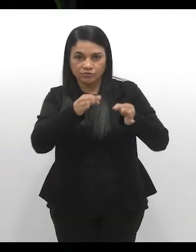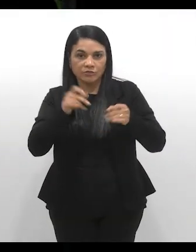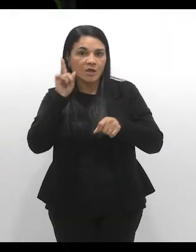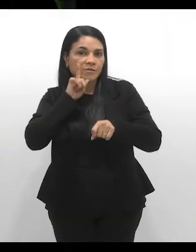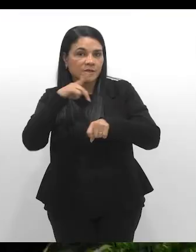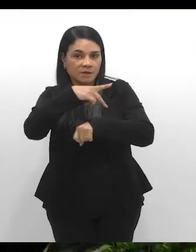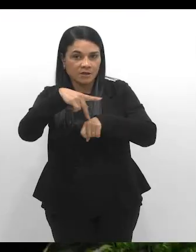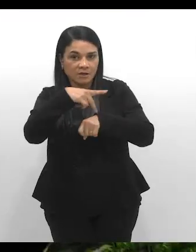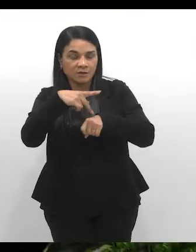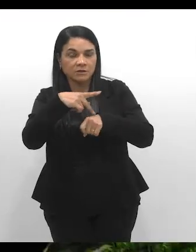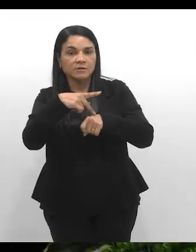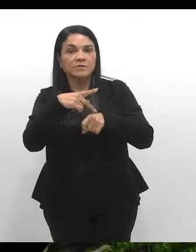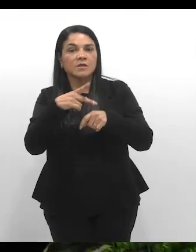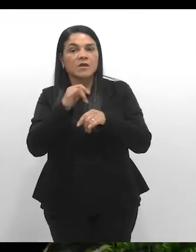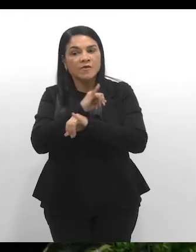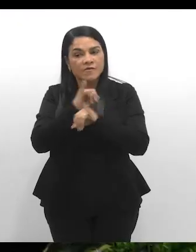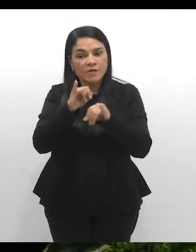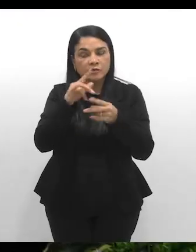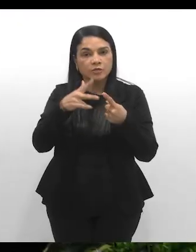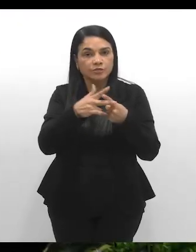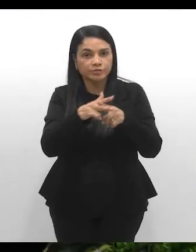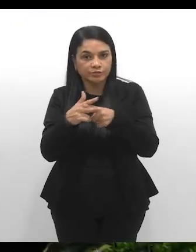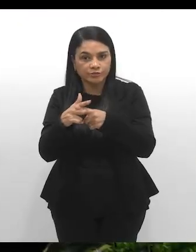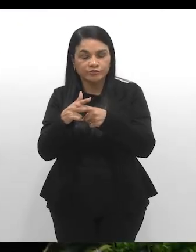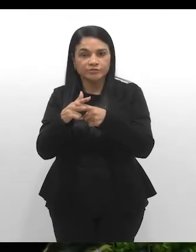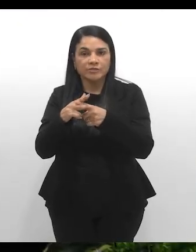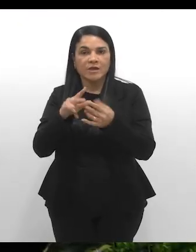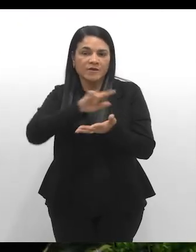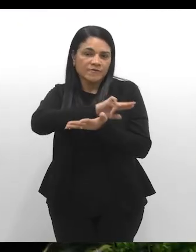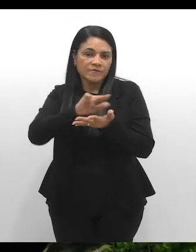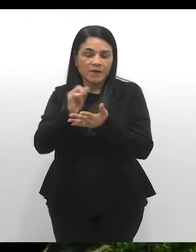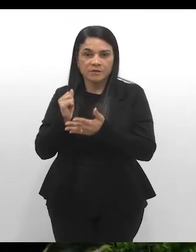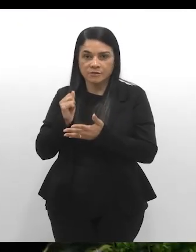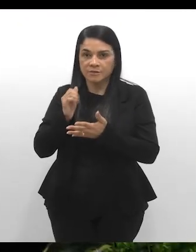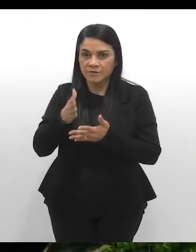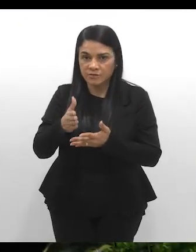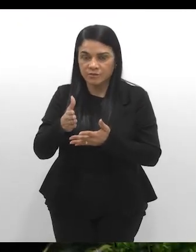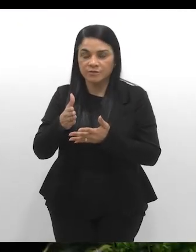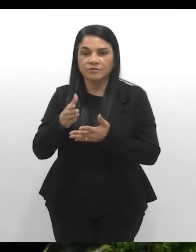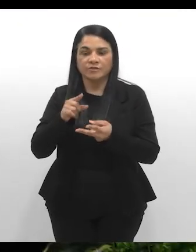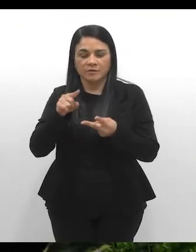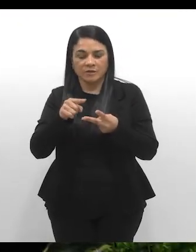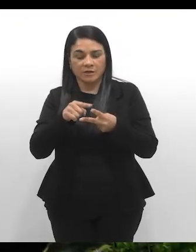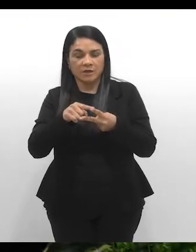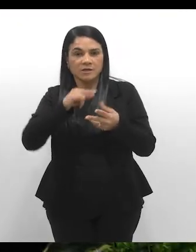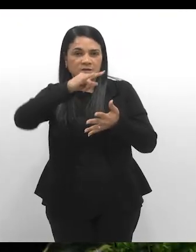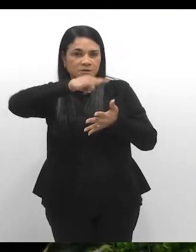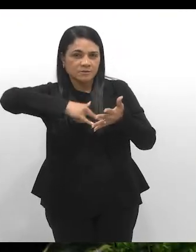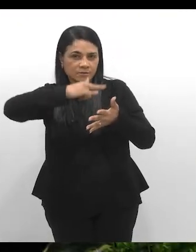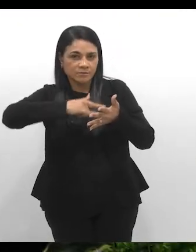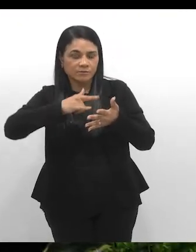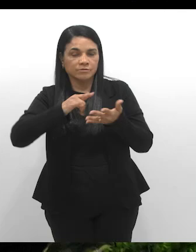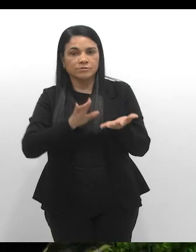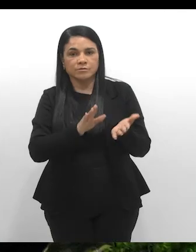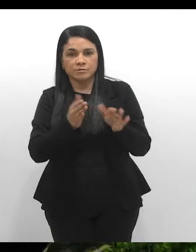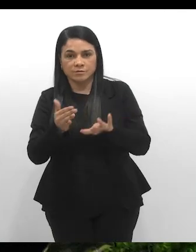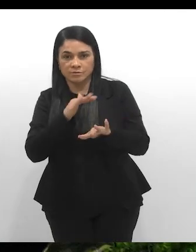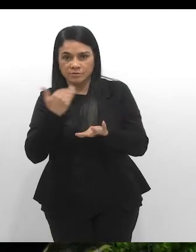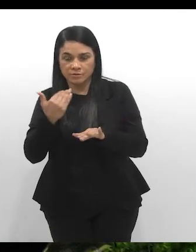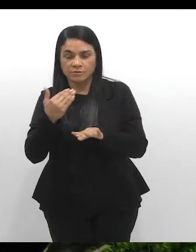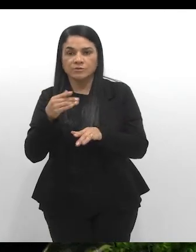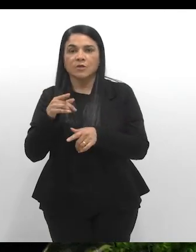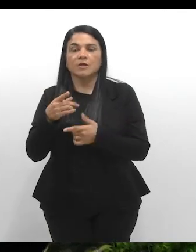reparação, e aí coloca inúmeras medidas em relação à reparação. A questão da certidão de óbito, como foi dito